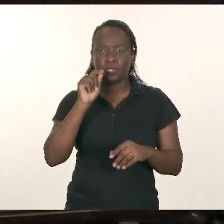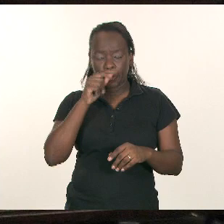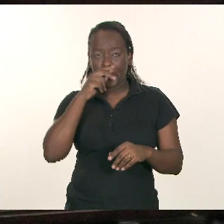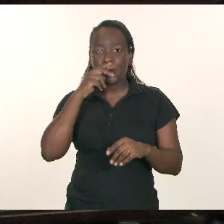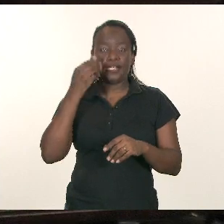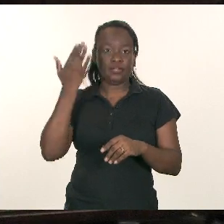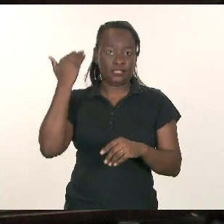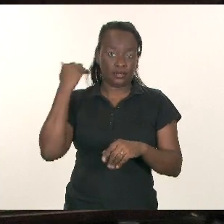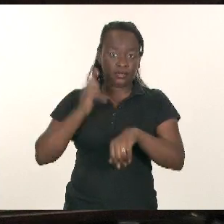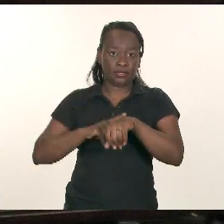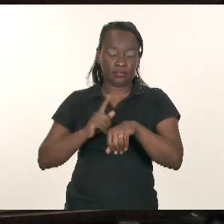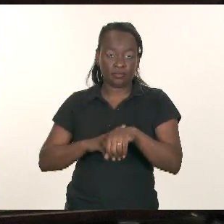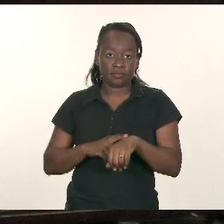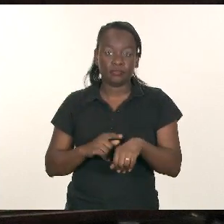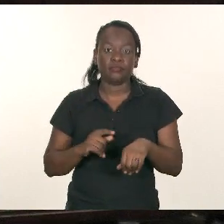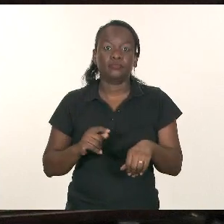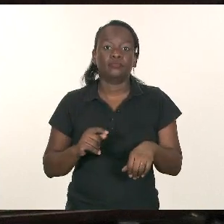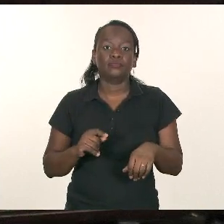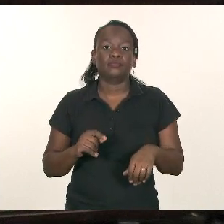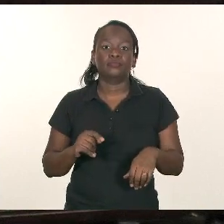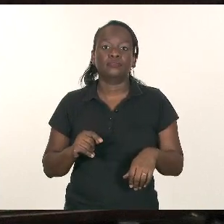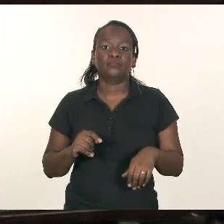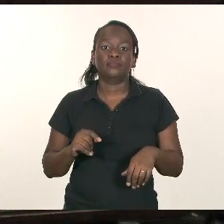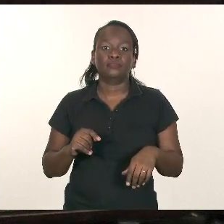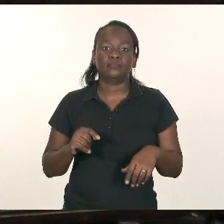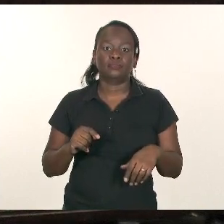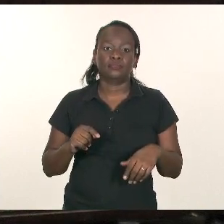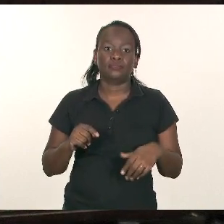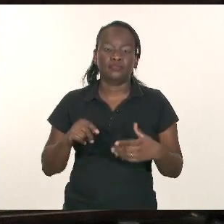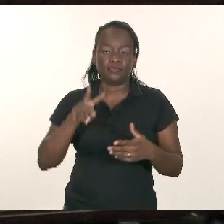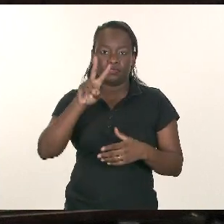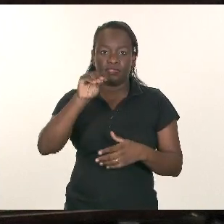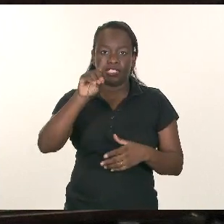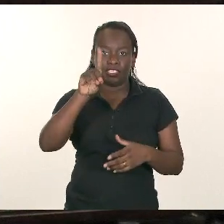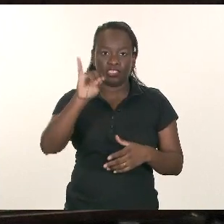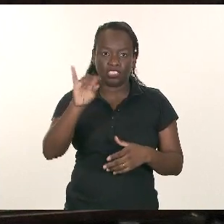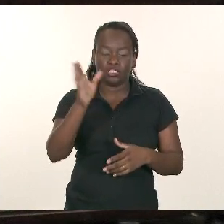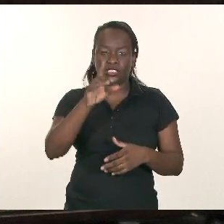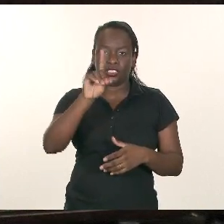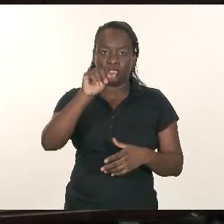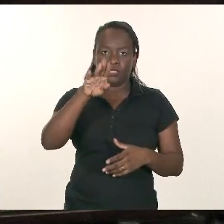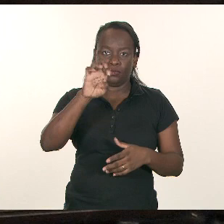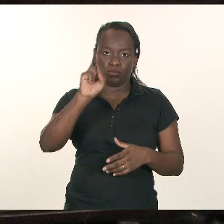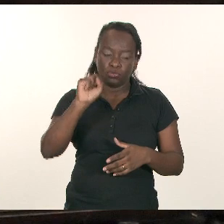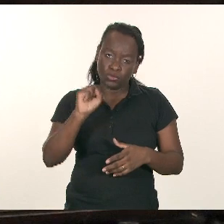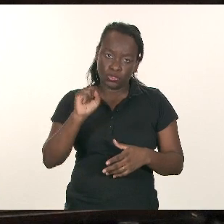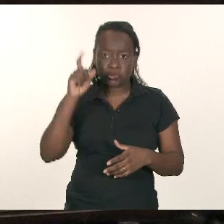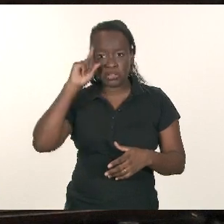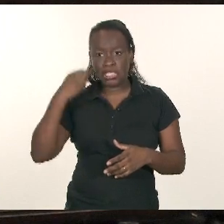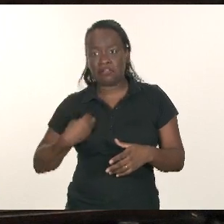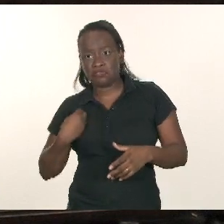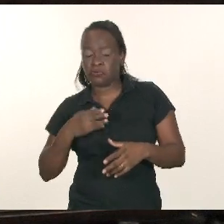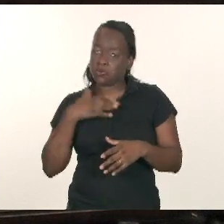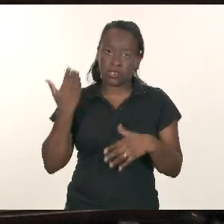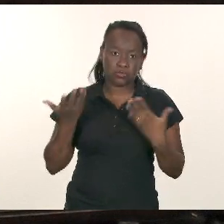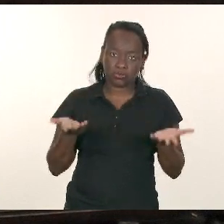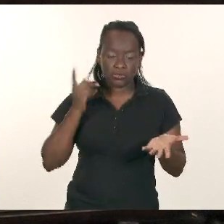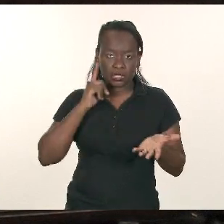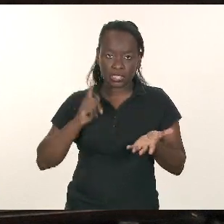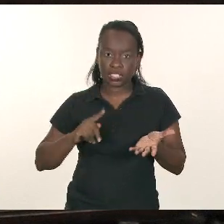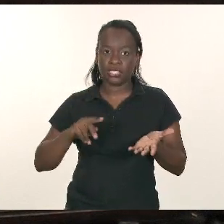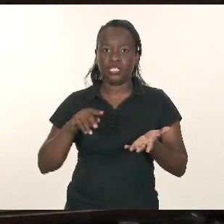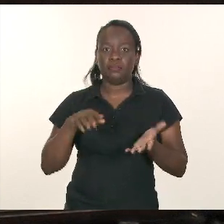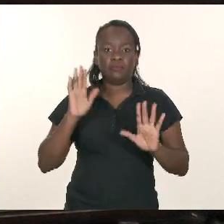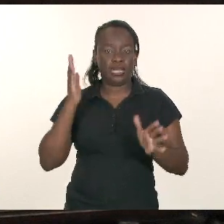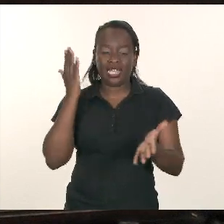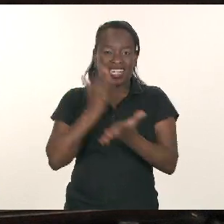algum tempo atrás, Vadir Damus, que Deus o tenha, não sei nem se está vivo ou se está morto, mas está